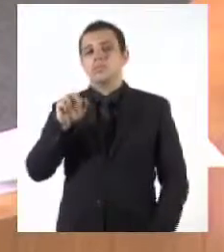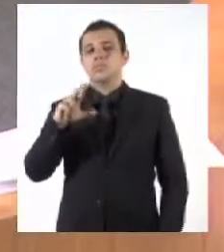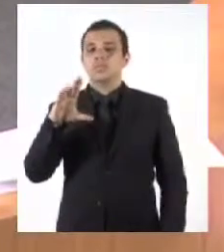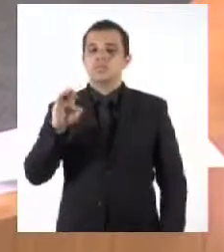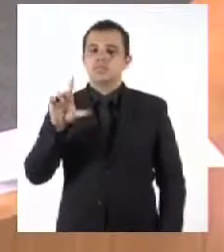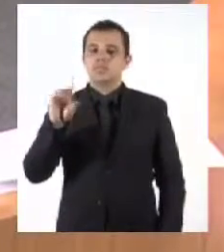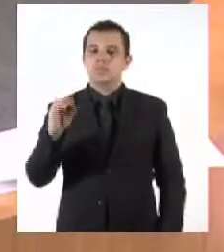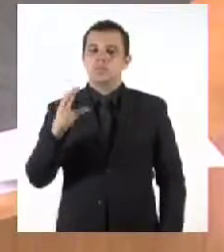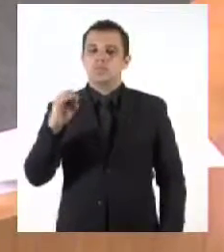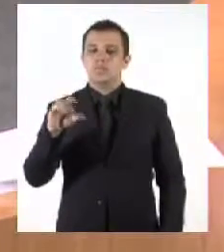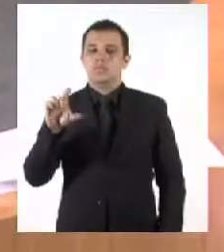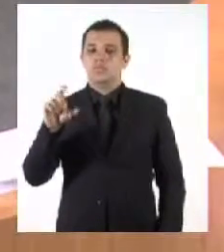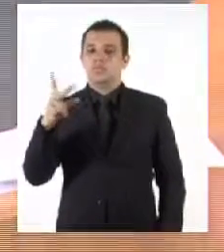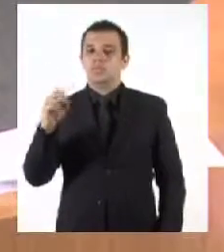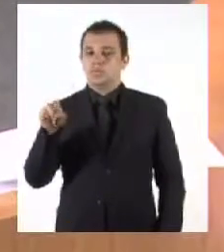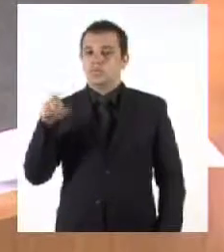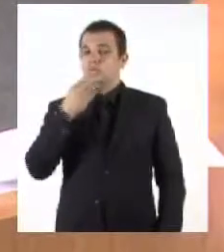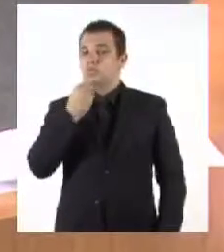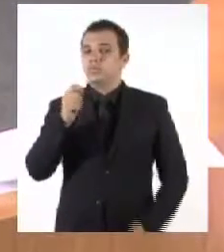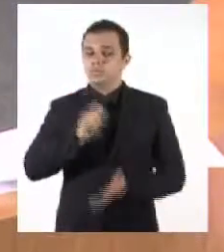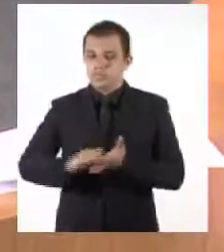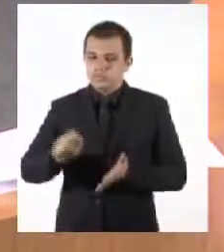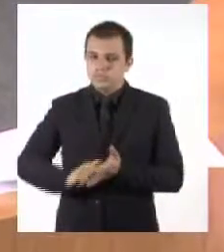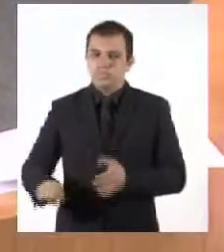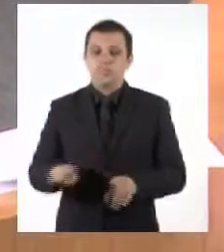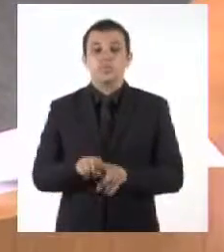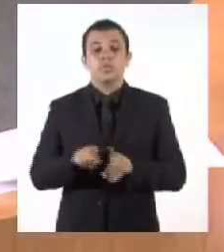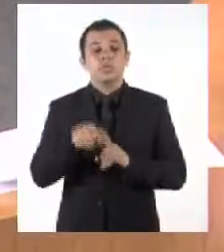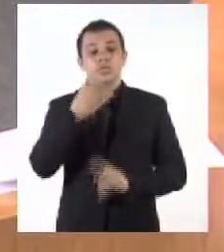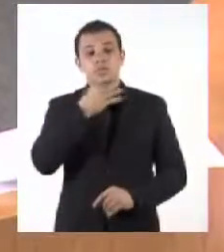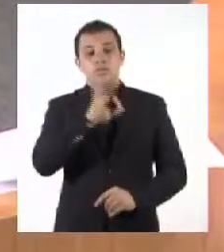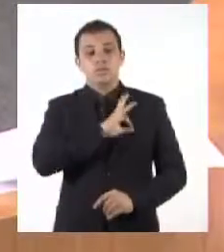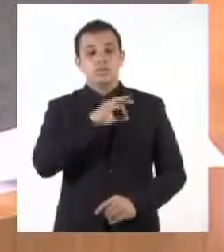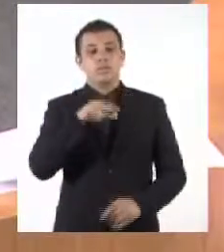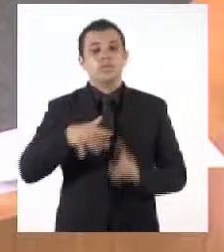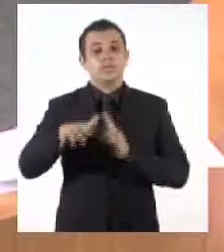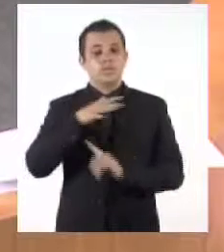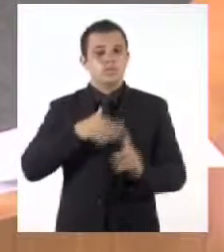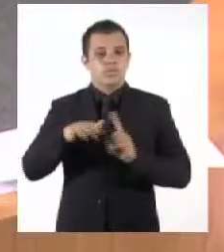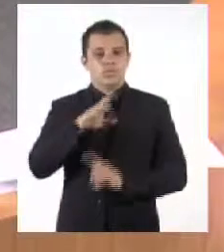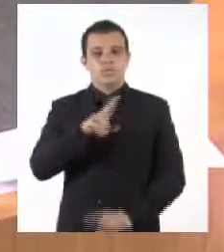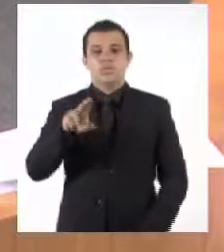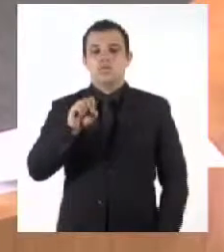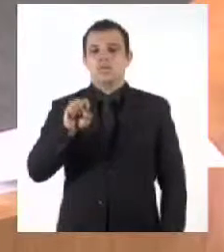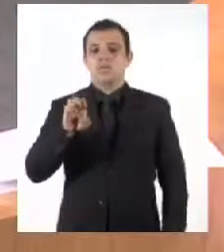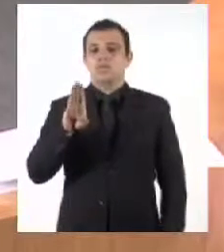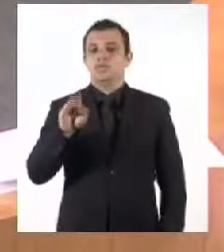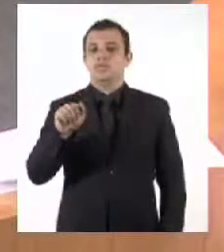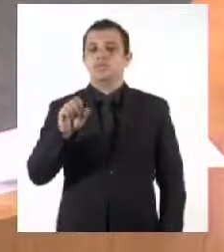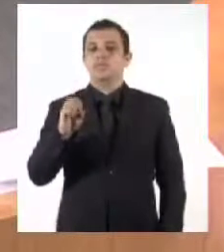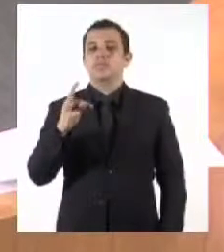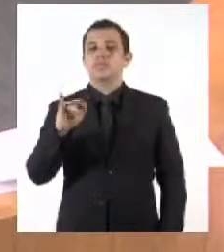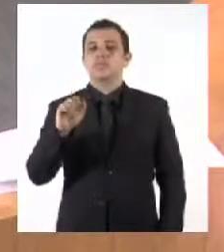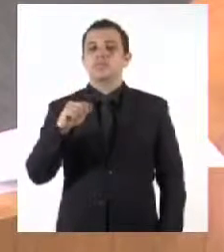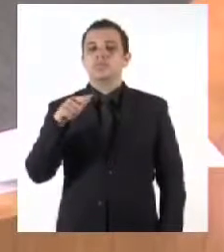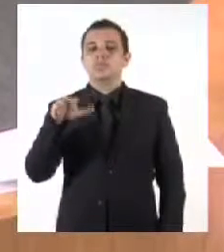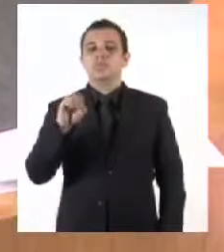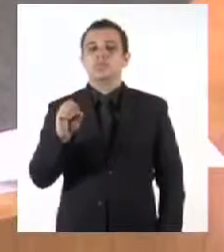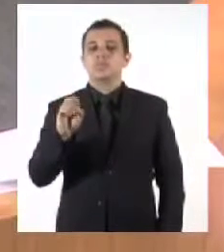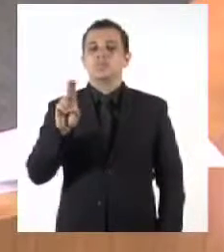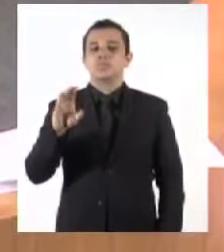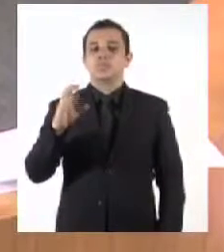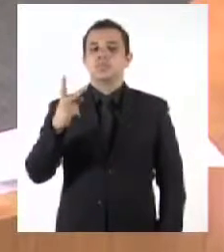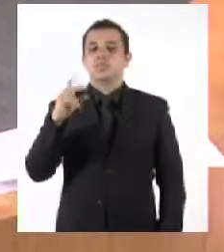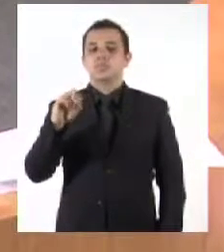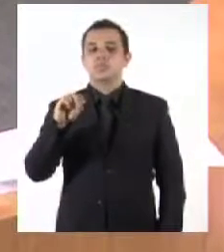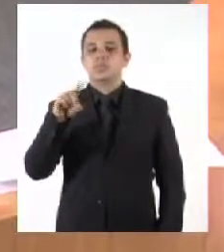O delegado do Meio Ambiente, Sebastião Uchoa, solicitou cópia desse TCA, desse termo. Como não